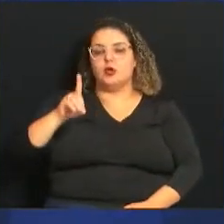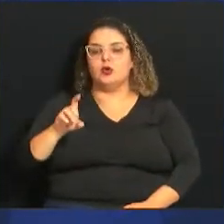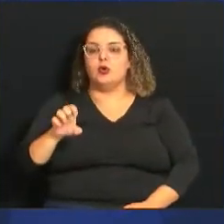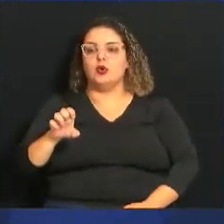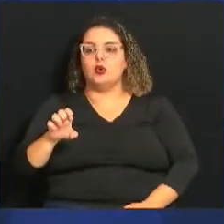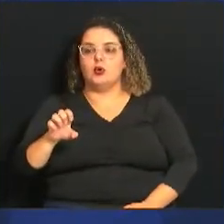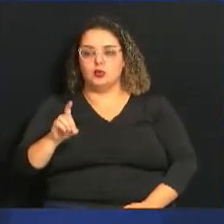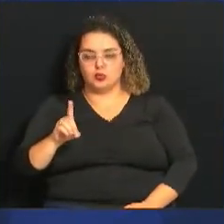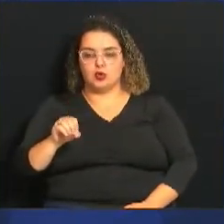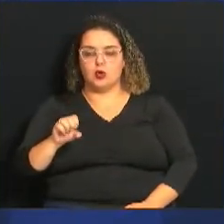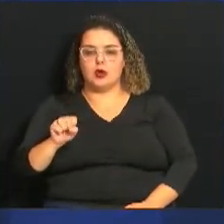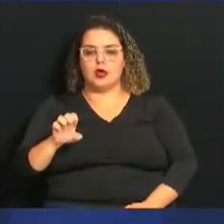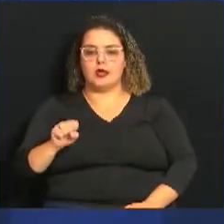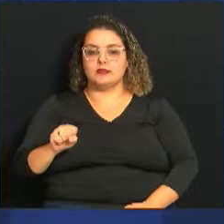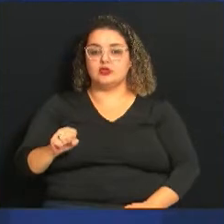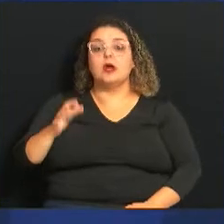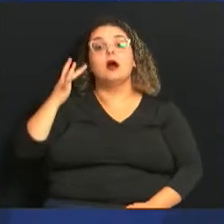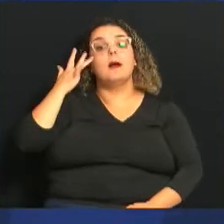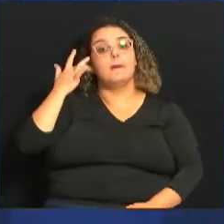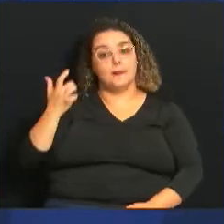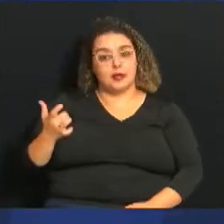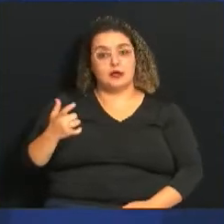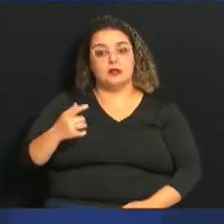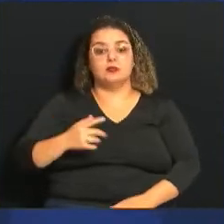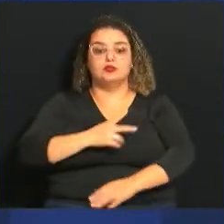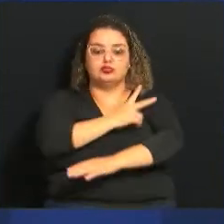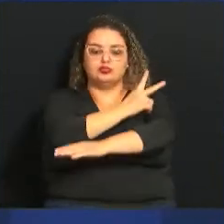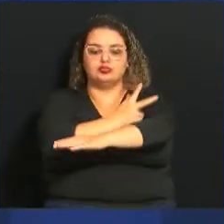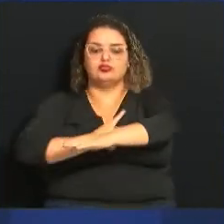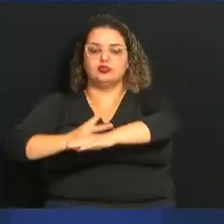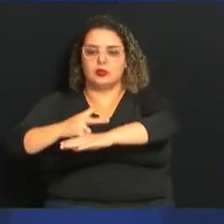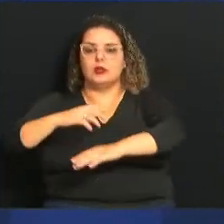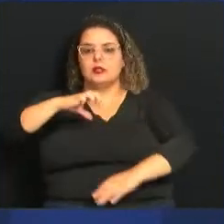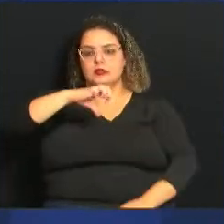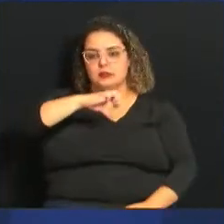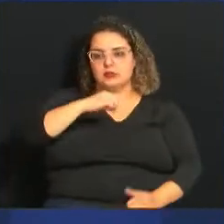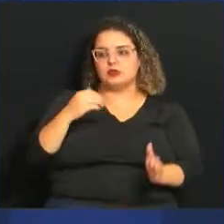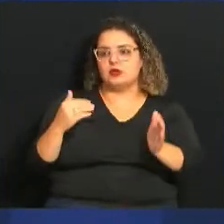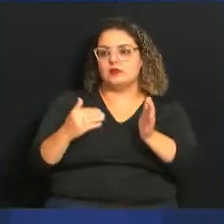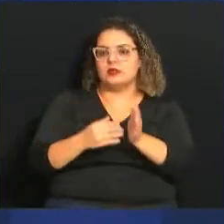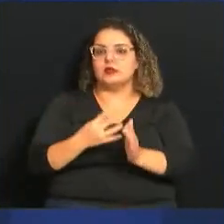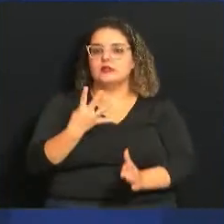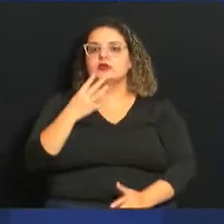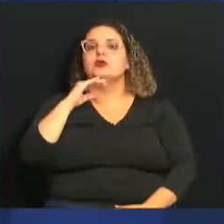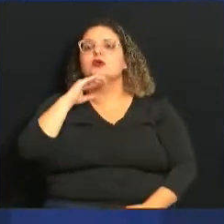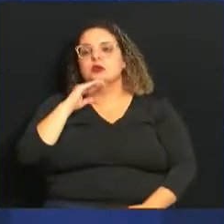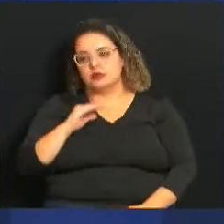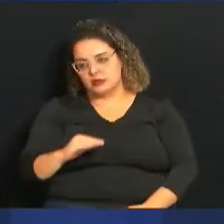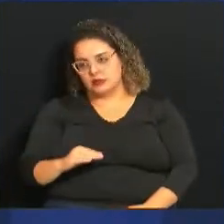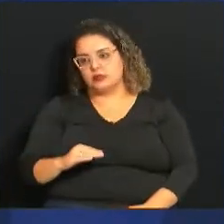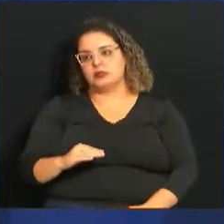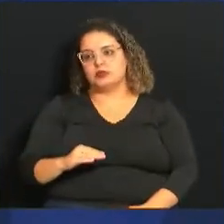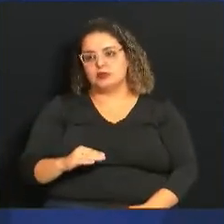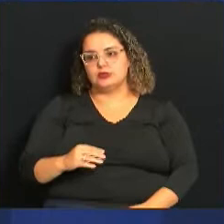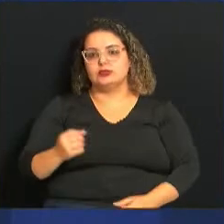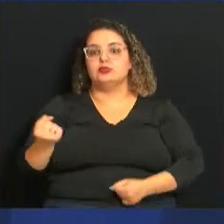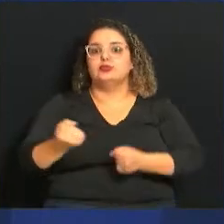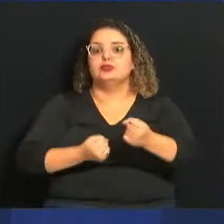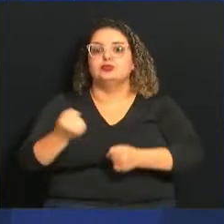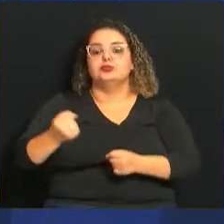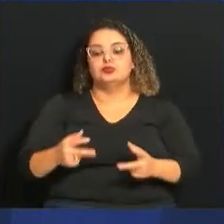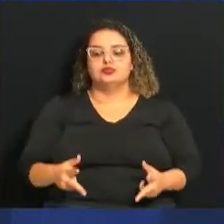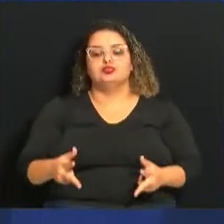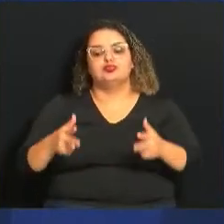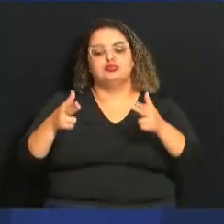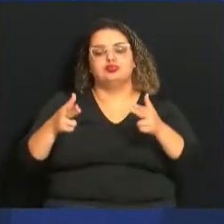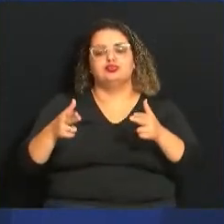centro-bairro. Então, amanhã, no viaduto do Laurão, ali, das 9 horas da manhã às 4 horas da tarde, trânsito interrompido na